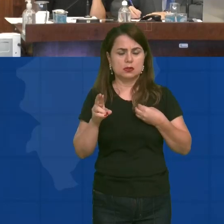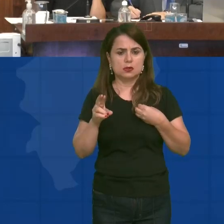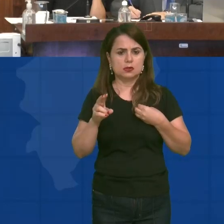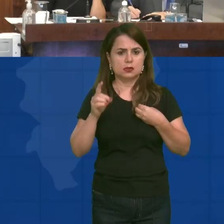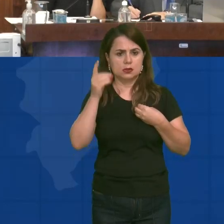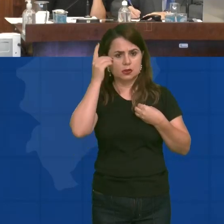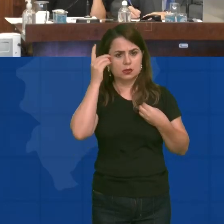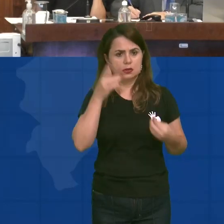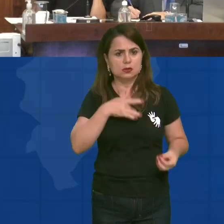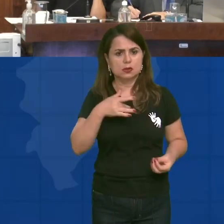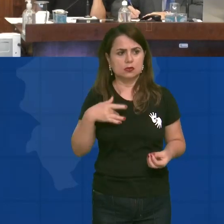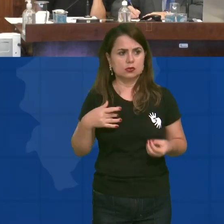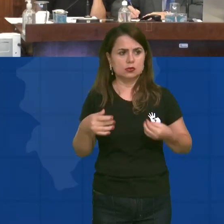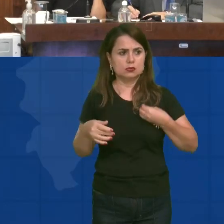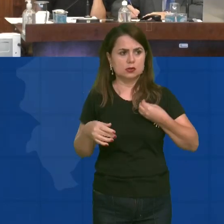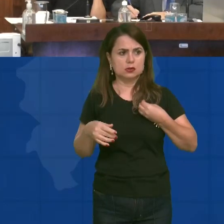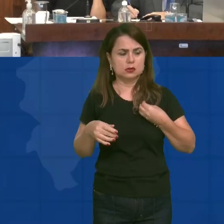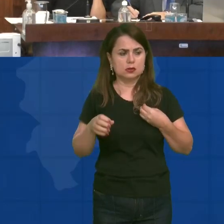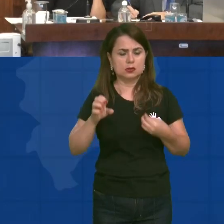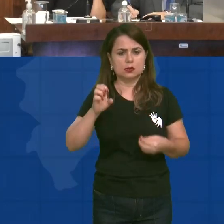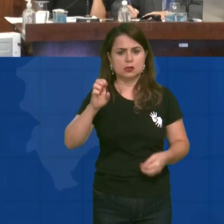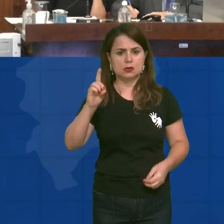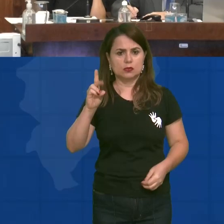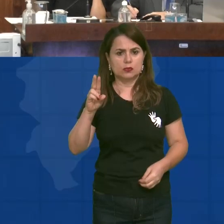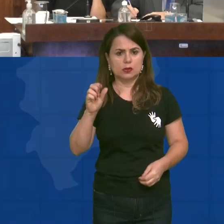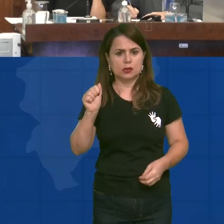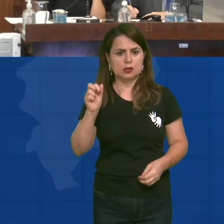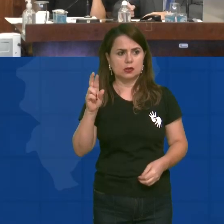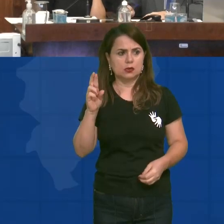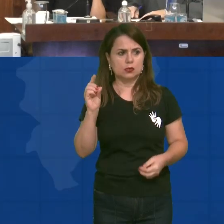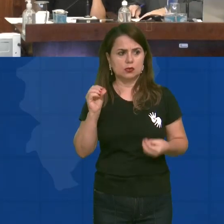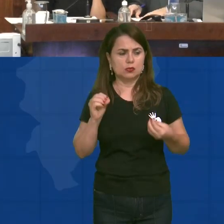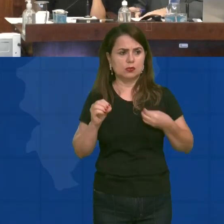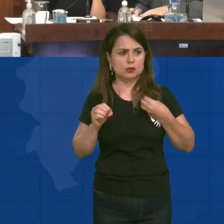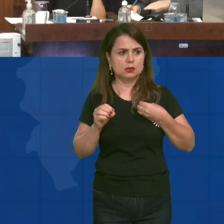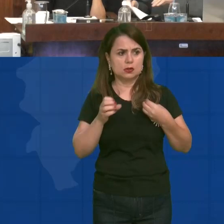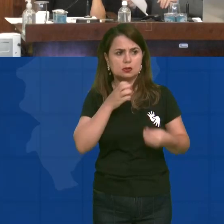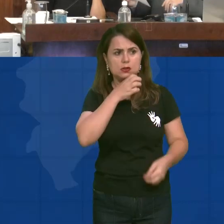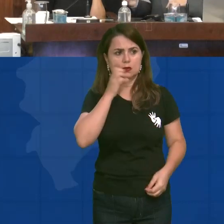Saúde Vereador Eduardo Nascimento Vereador